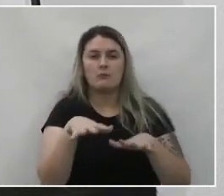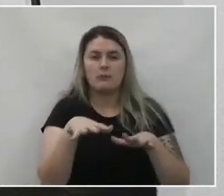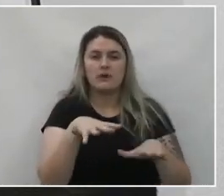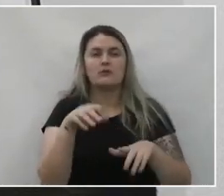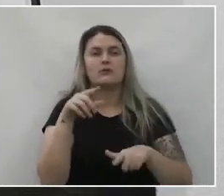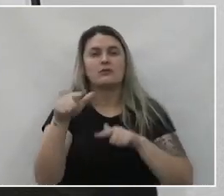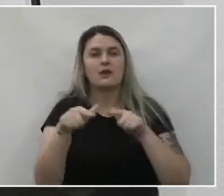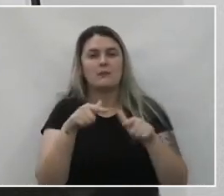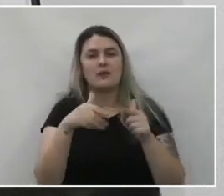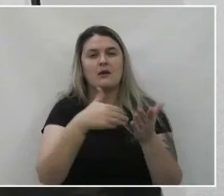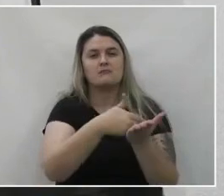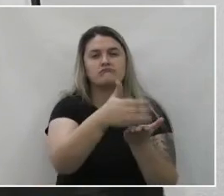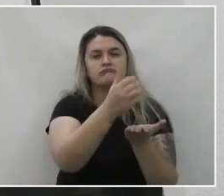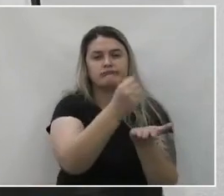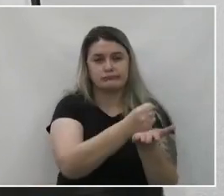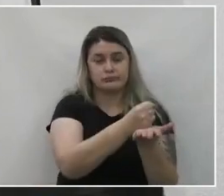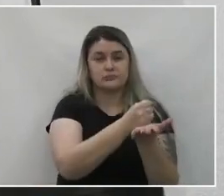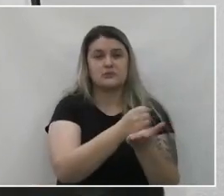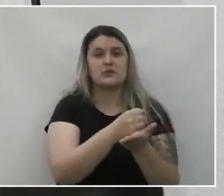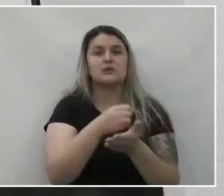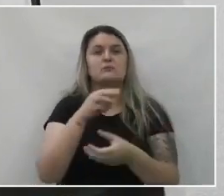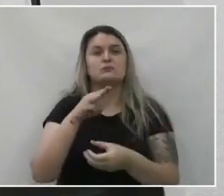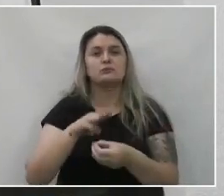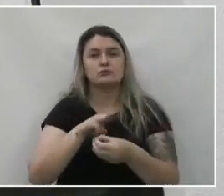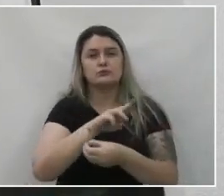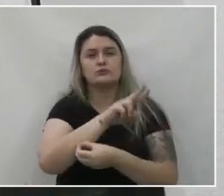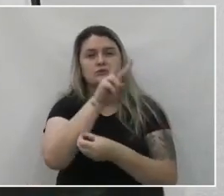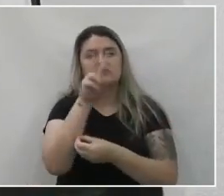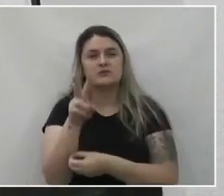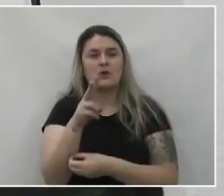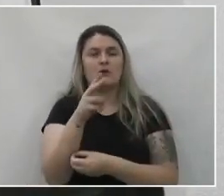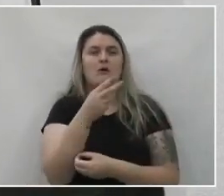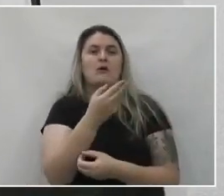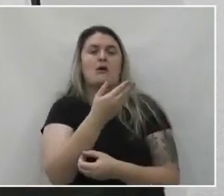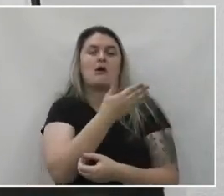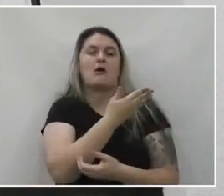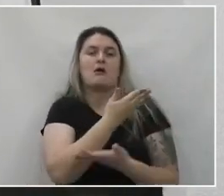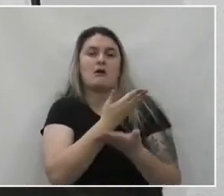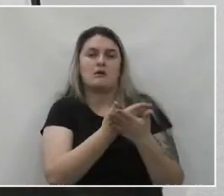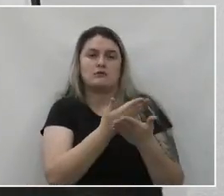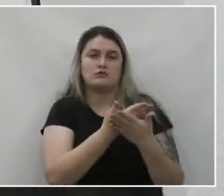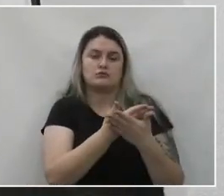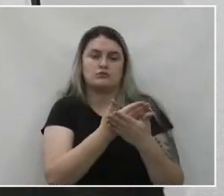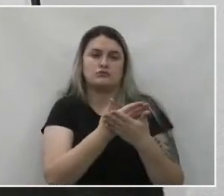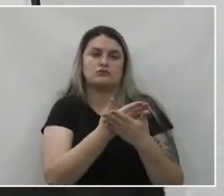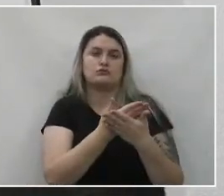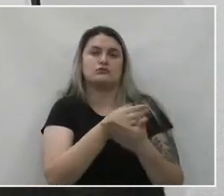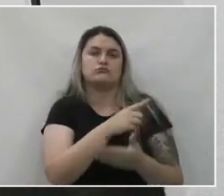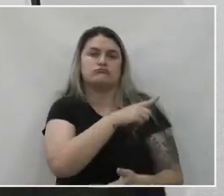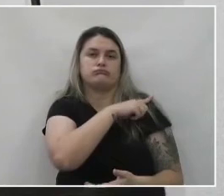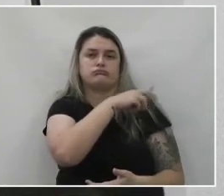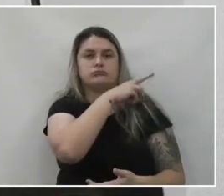das Trabalhadoras Sem Terra, União Municipal dos Estudantes Secundaristas de União da Vitória.